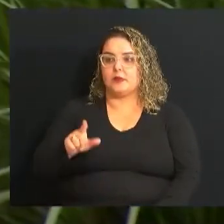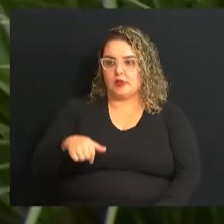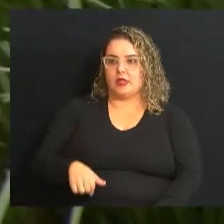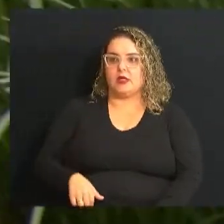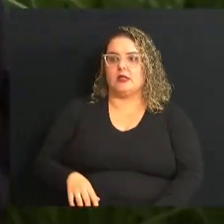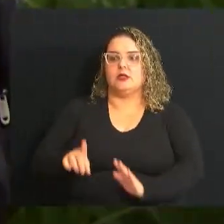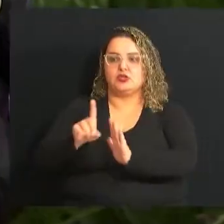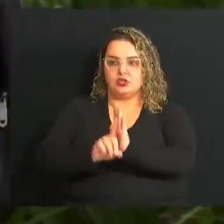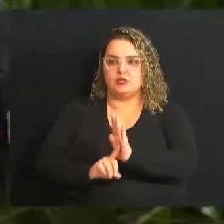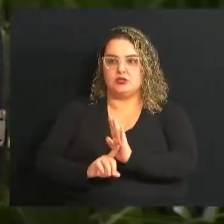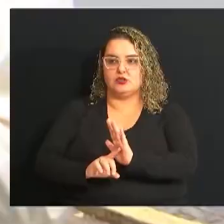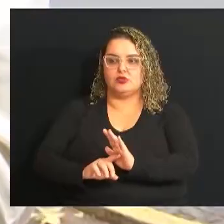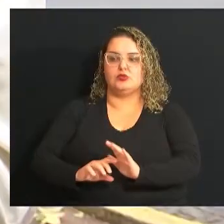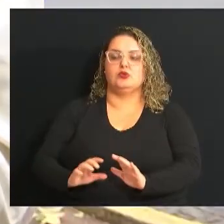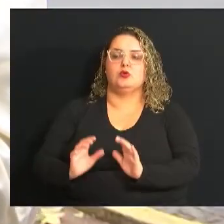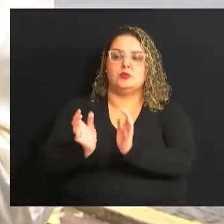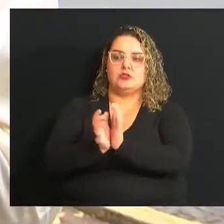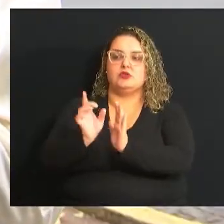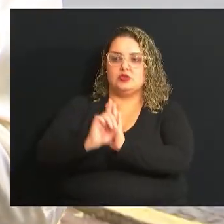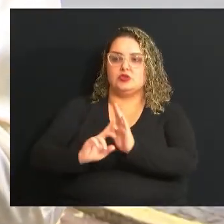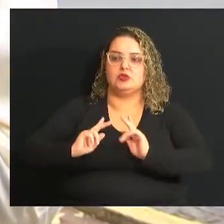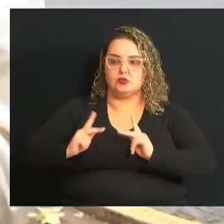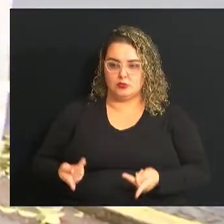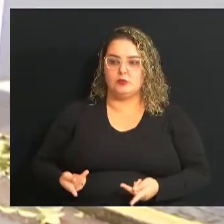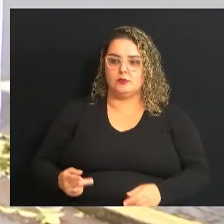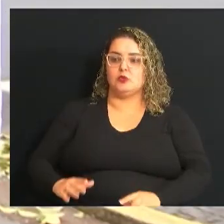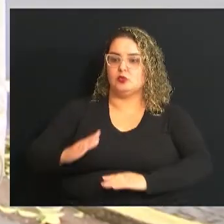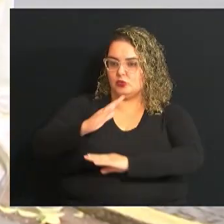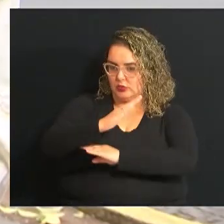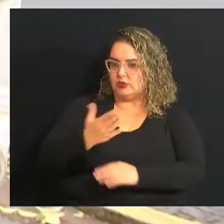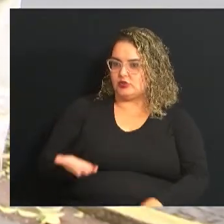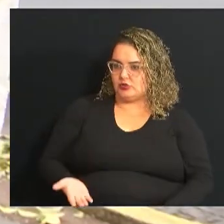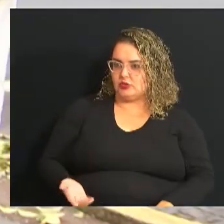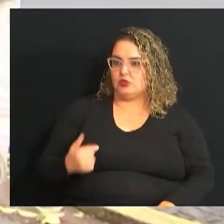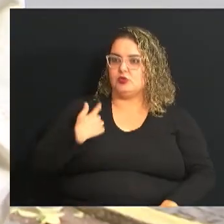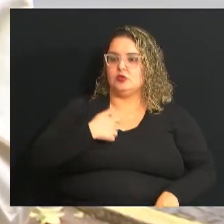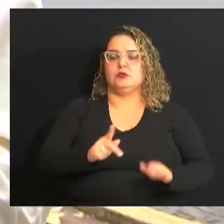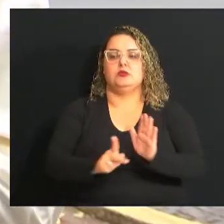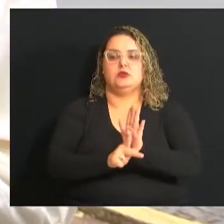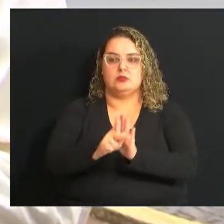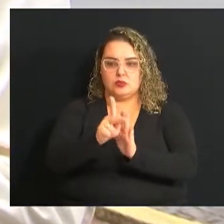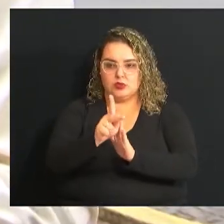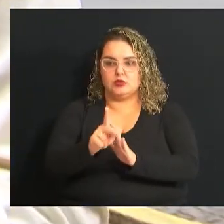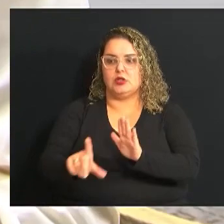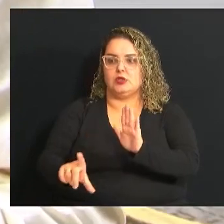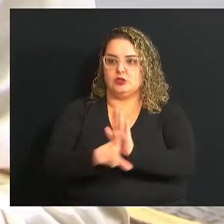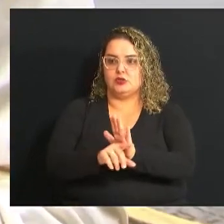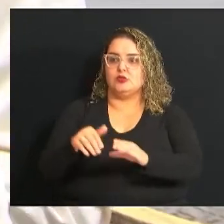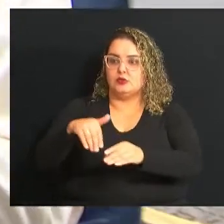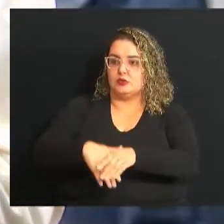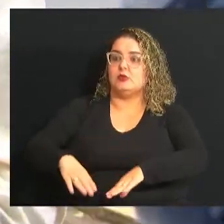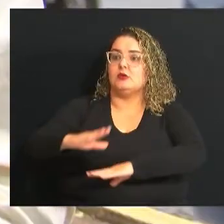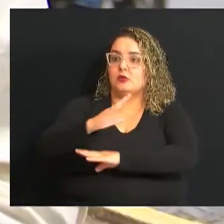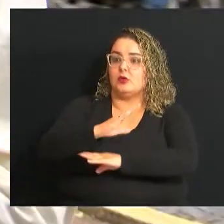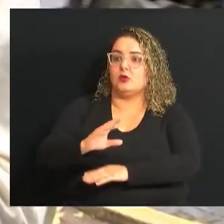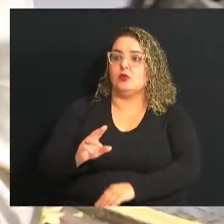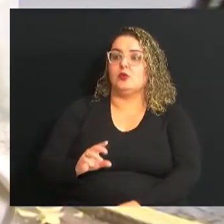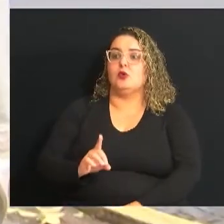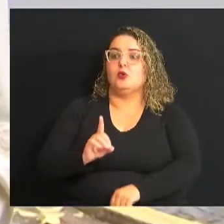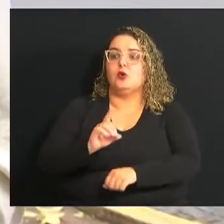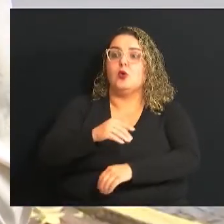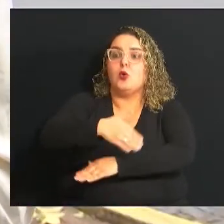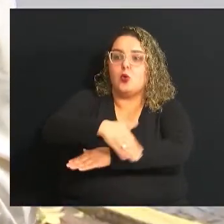para a sociedade, que fazia com que ele não fosse uma pessoa muito benquista por esse pessoal que estava no poder. Mas ainda assim ele